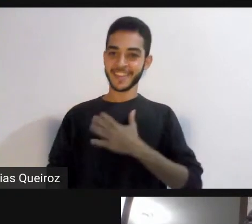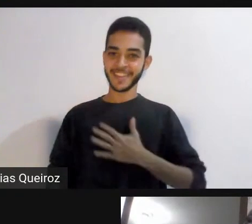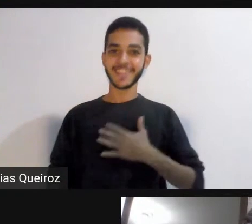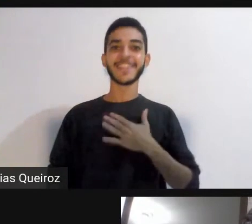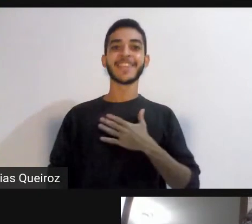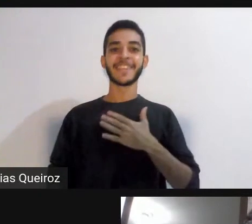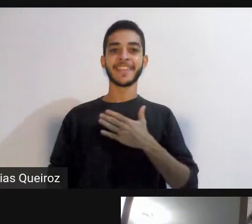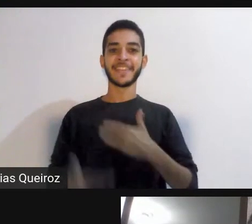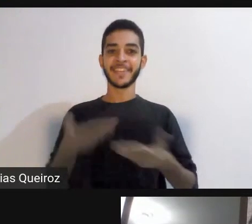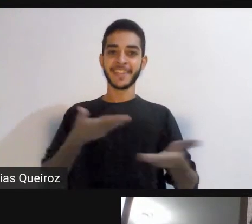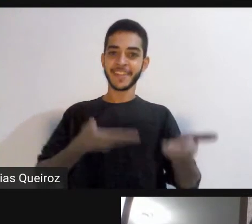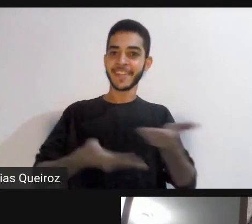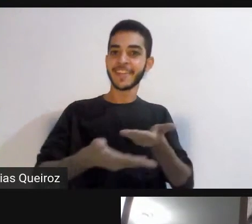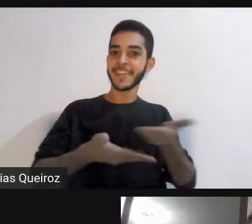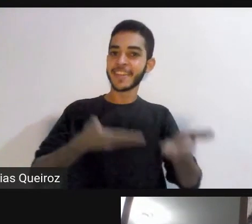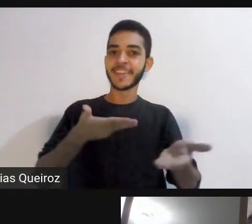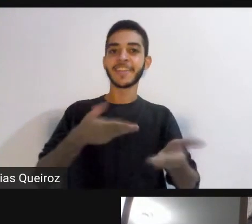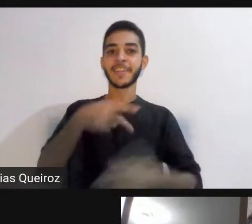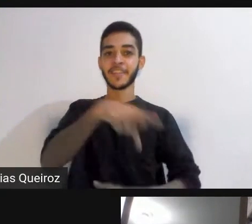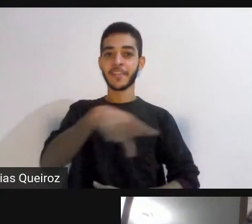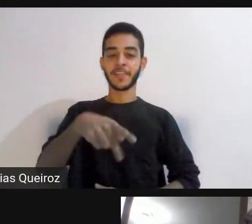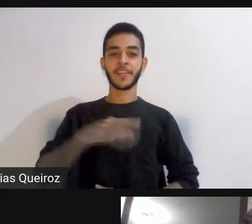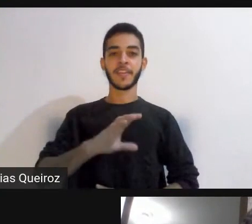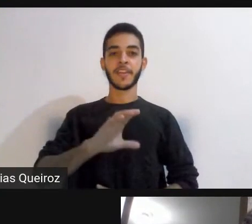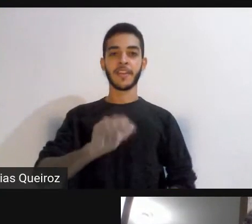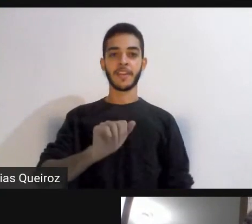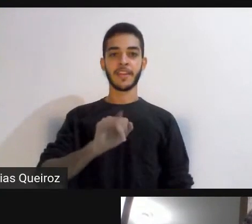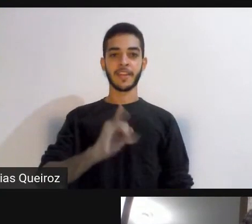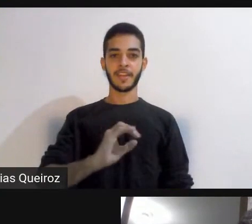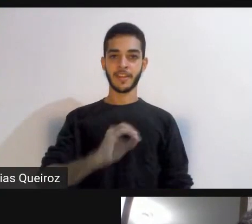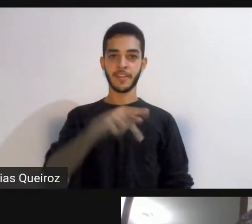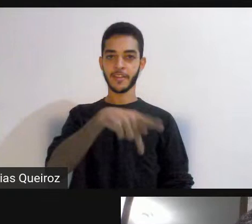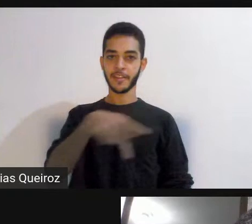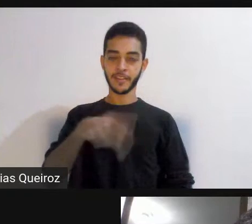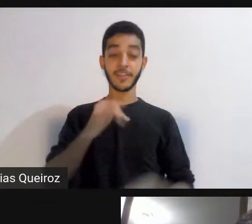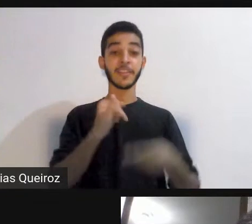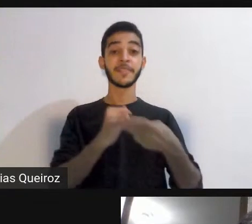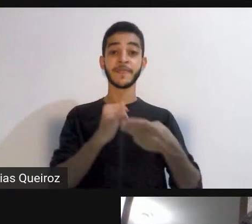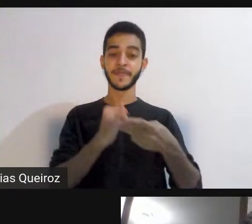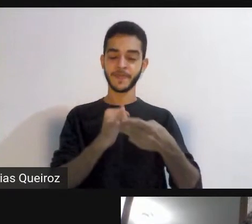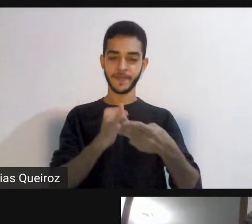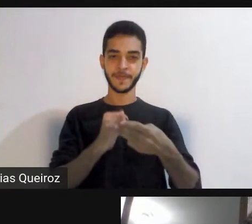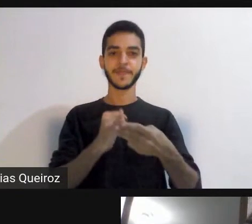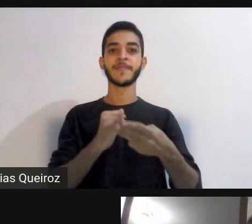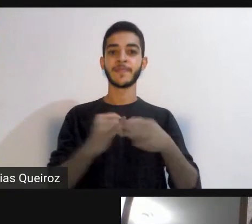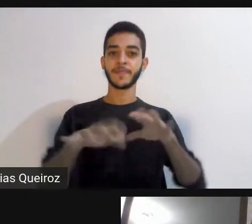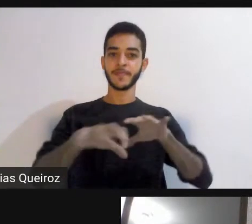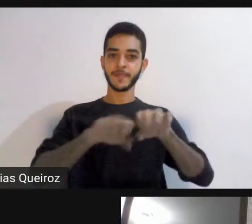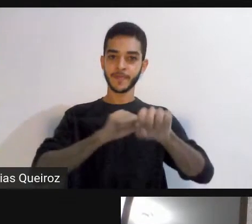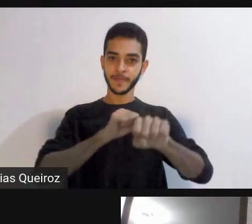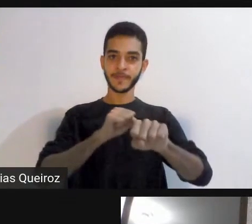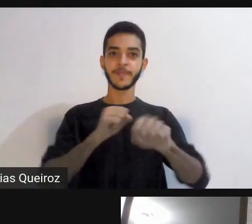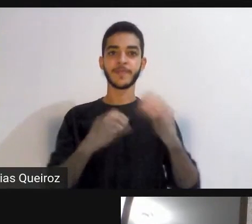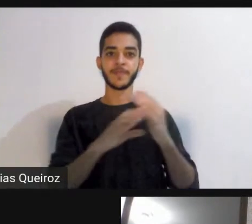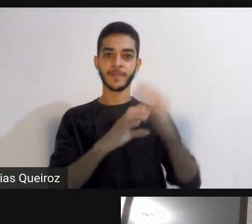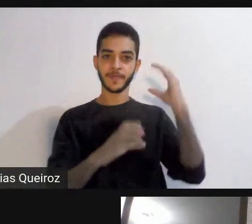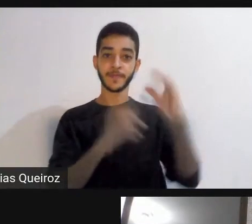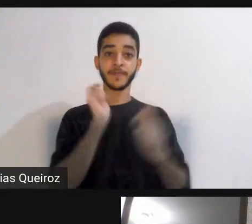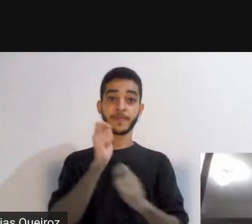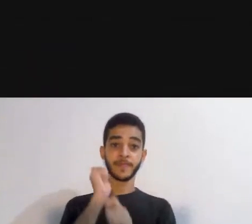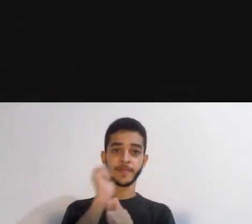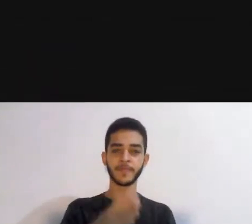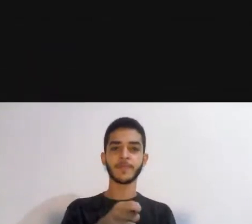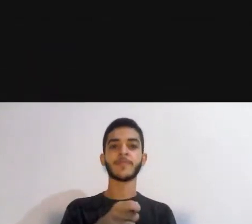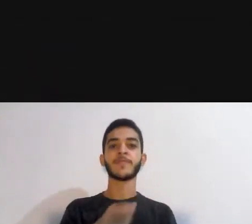então, o professor Caio Brito Lourenço, professor do IFMA, que possui graduação em Engenharia de Pesca pela